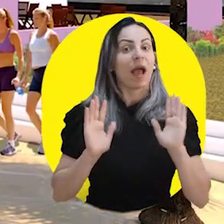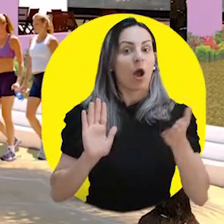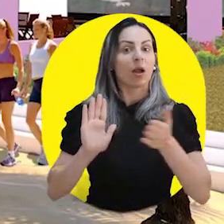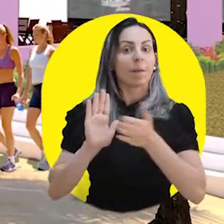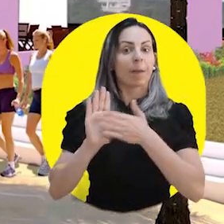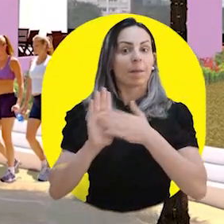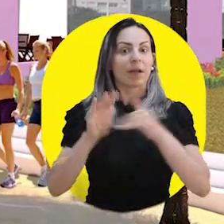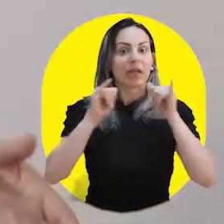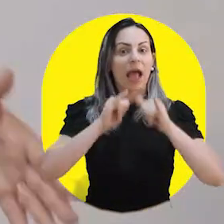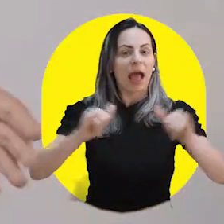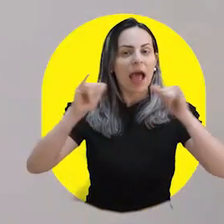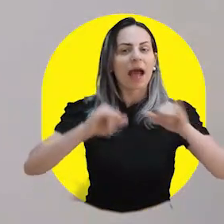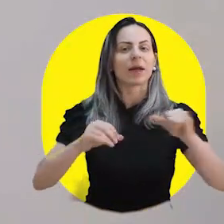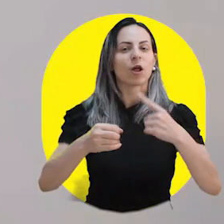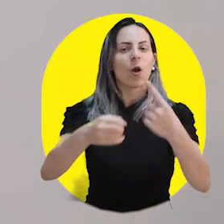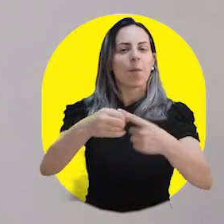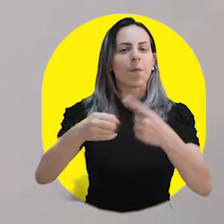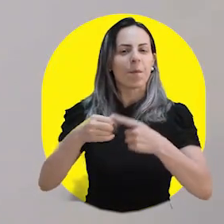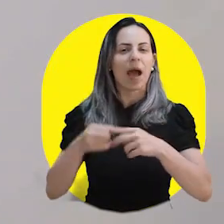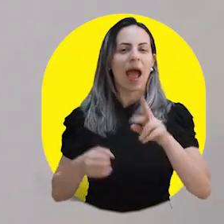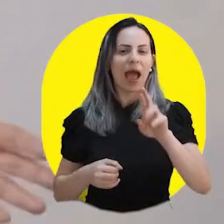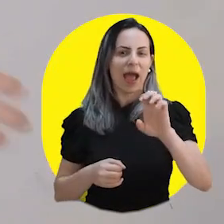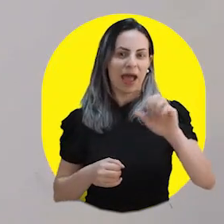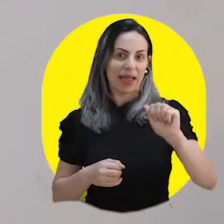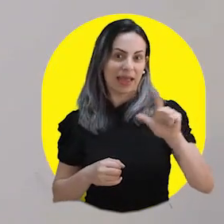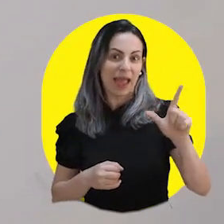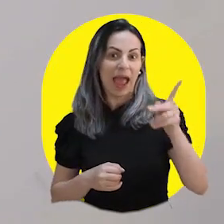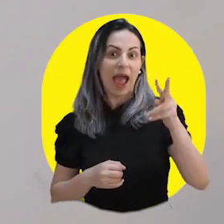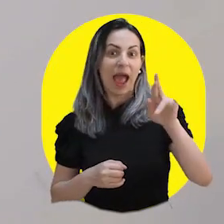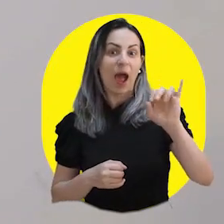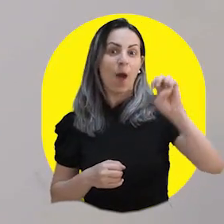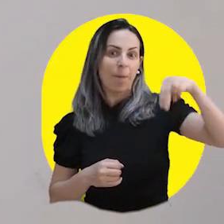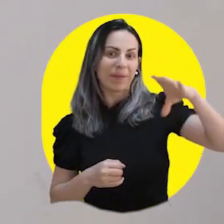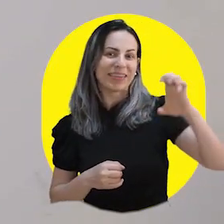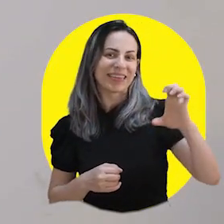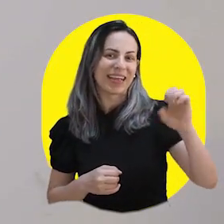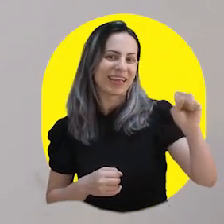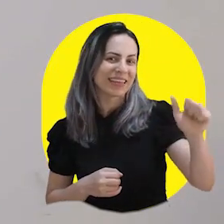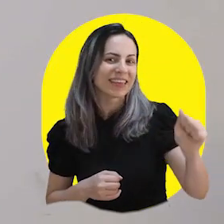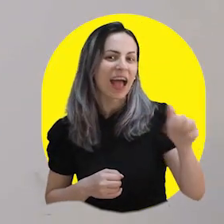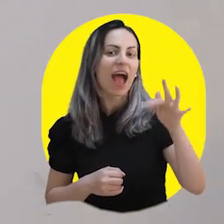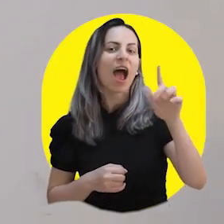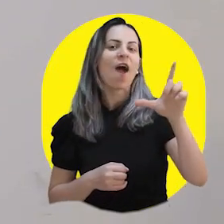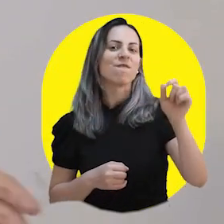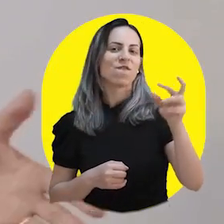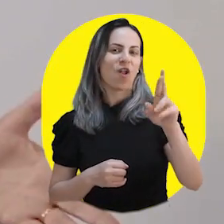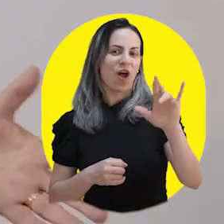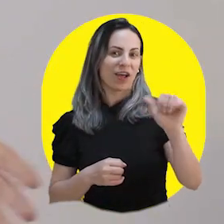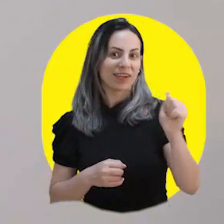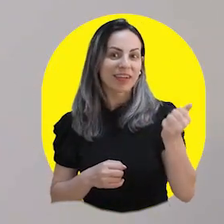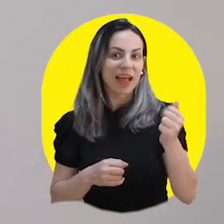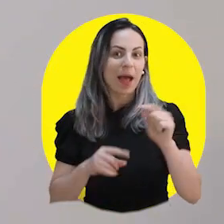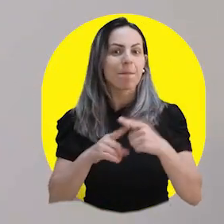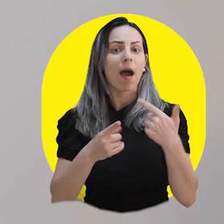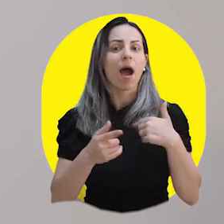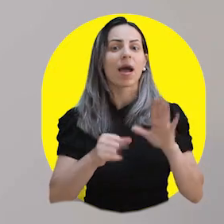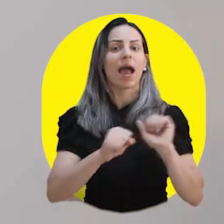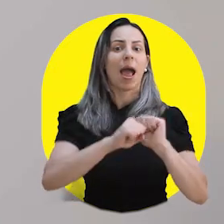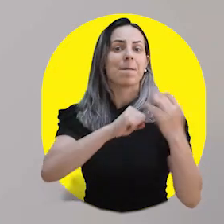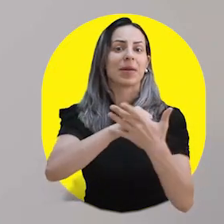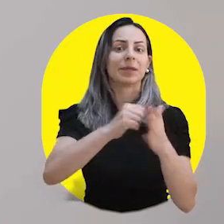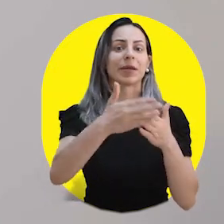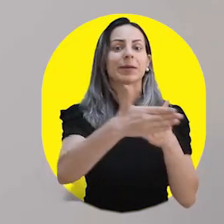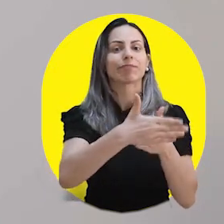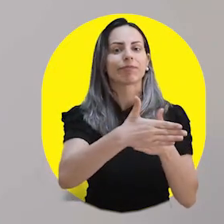Agora está publicado o edital do Real, do Princesa, do Flórida, foi publicado o edital também. E na pandemia parou tudo,